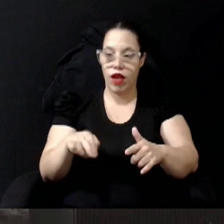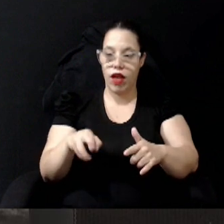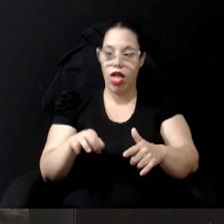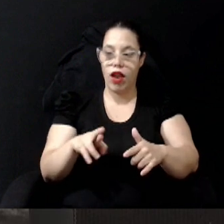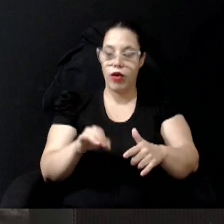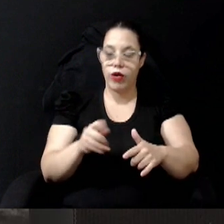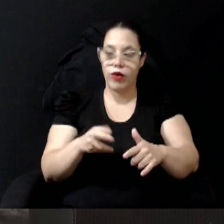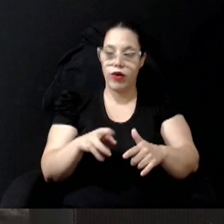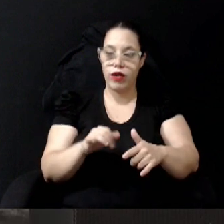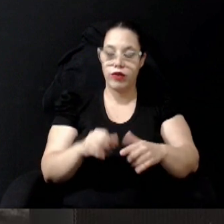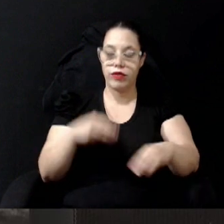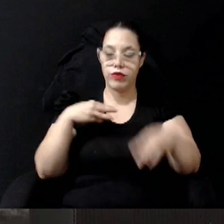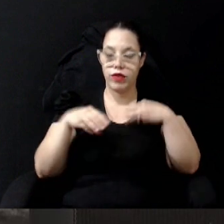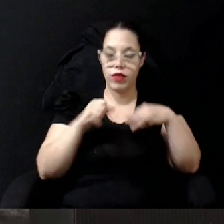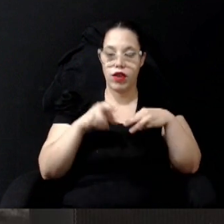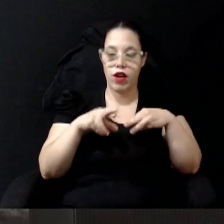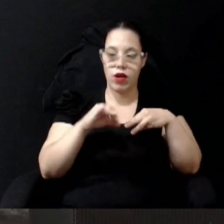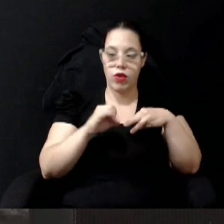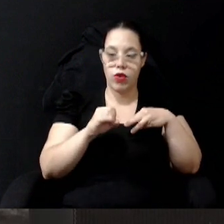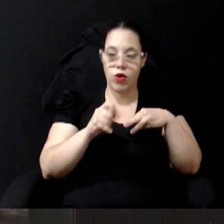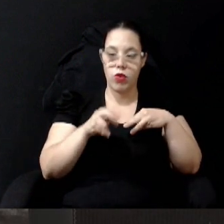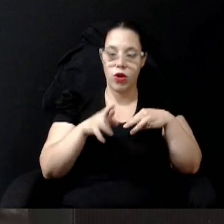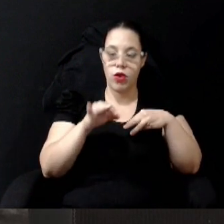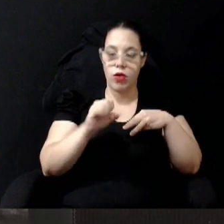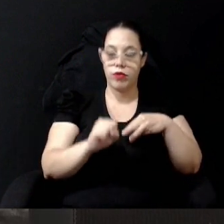música Antônio Carlos Gomes.